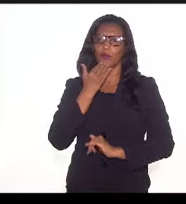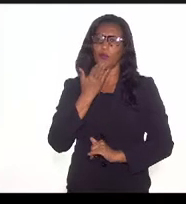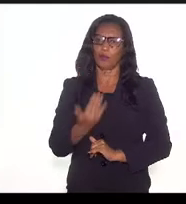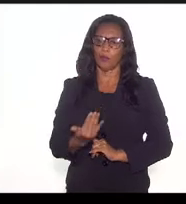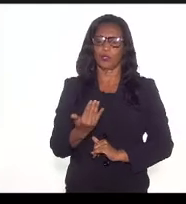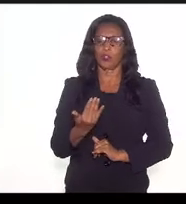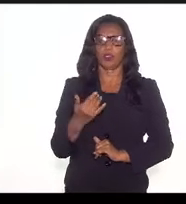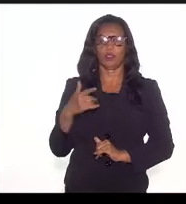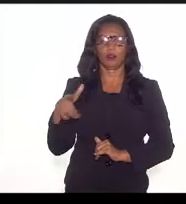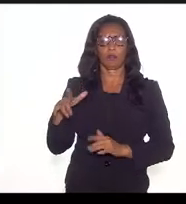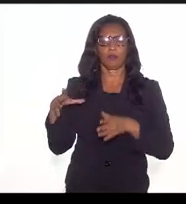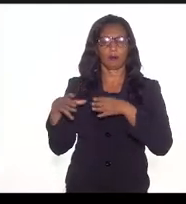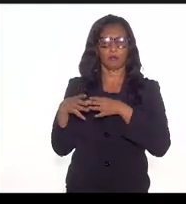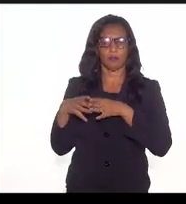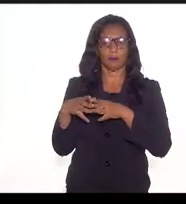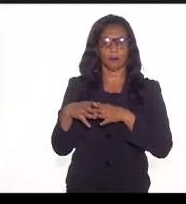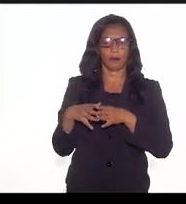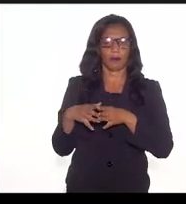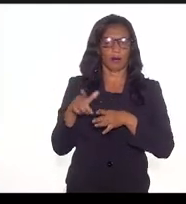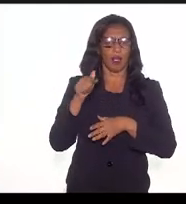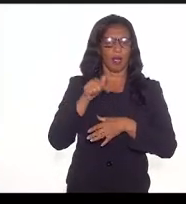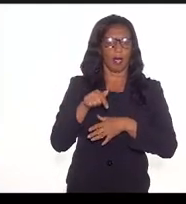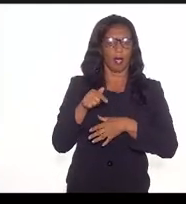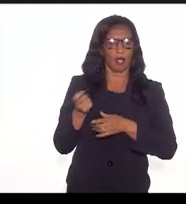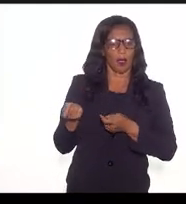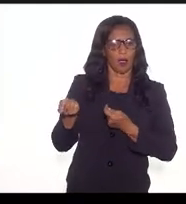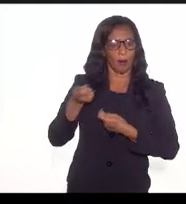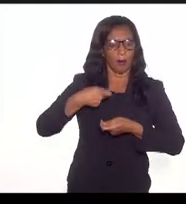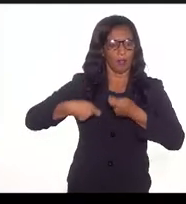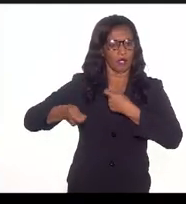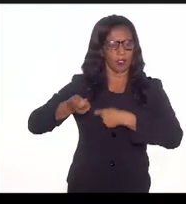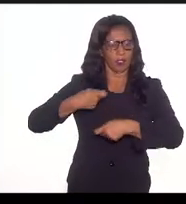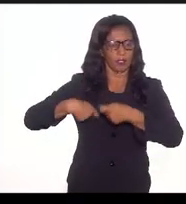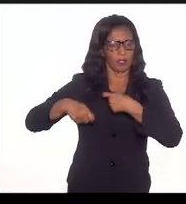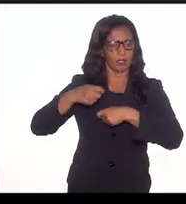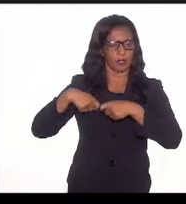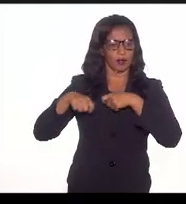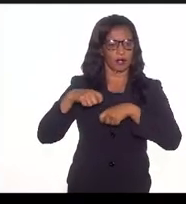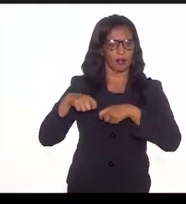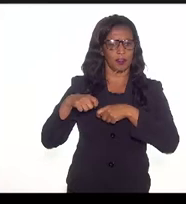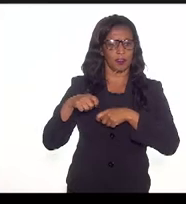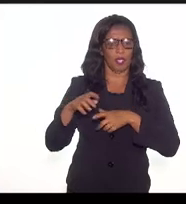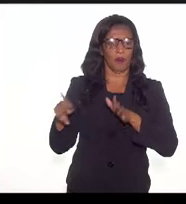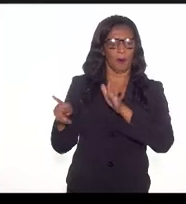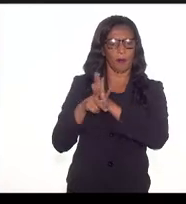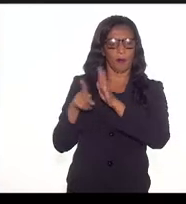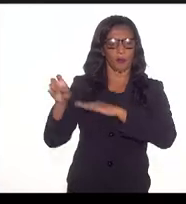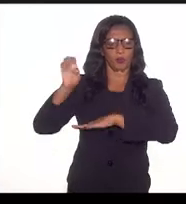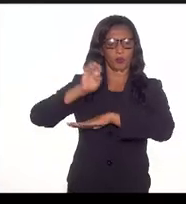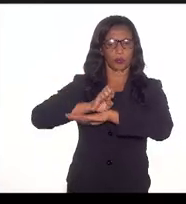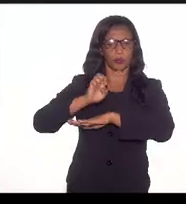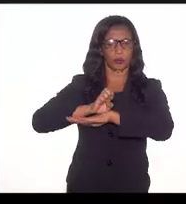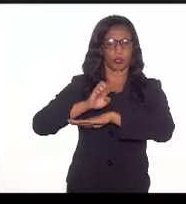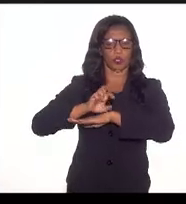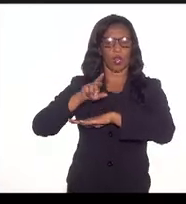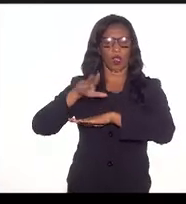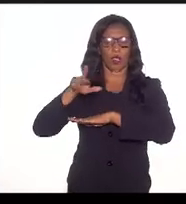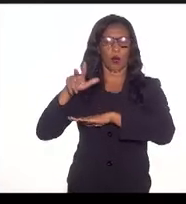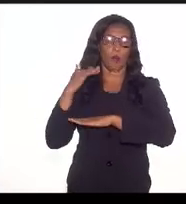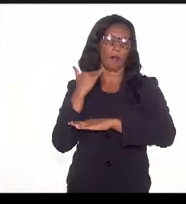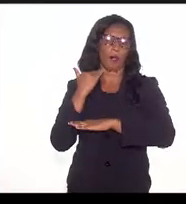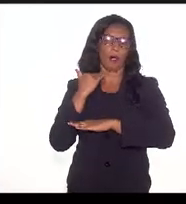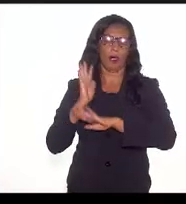A AGRIU, ela é a instituição financeira não bancária do Estado, né? É a agência de fomento. A gente é uma agência de fomento não bancária, ela não